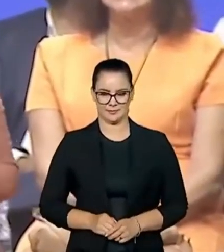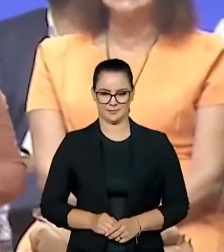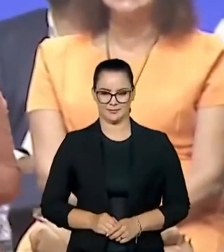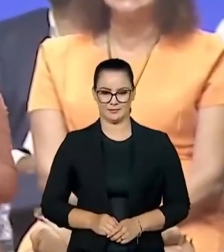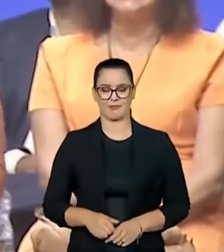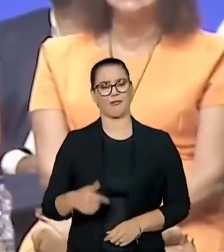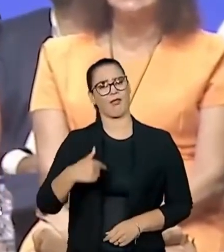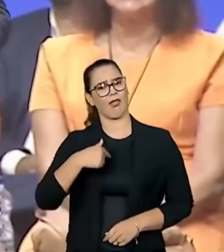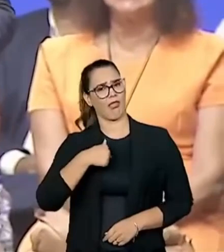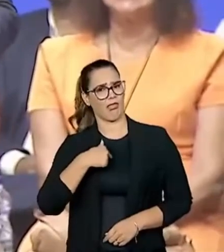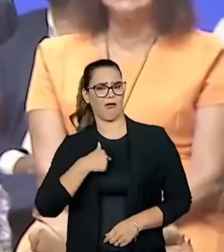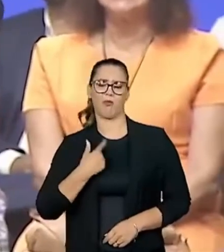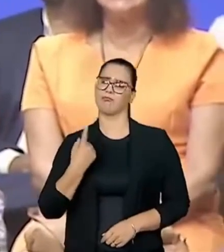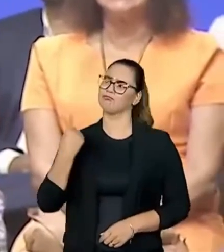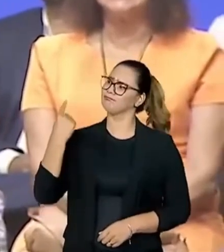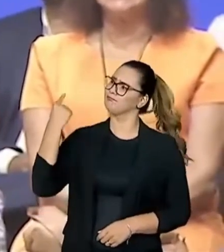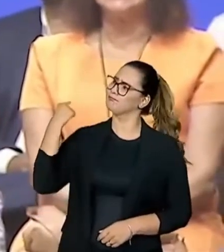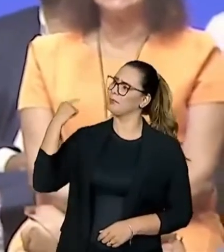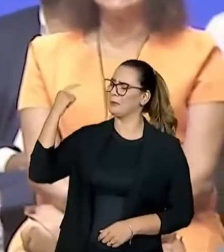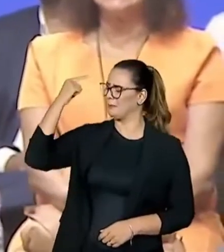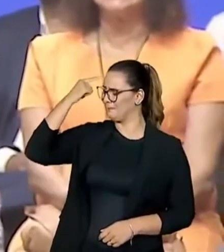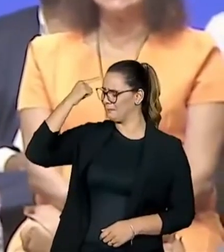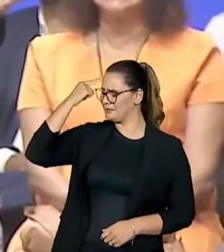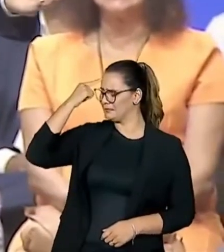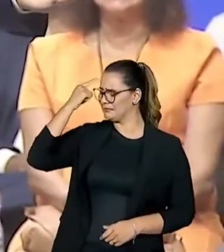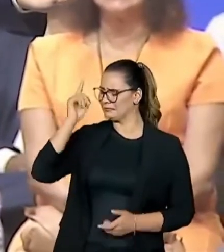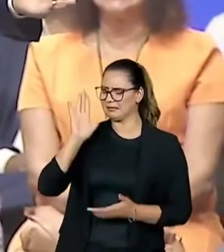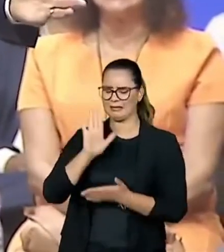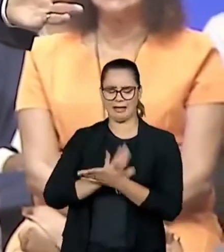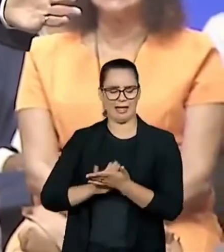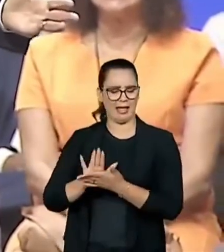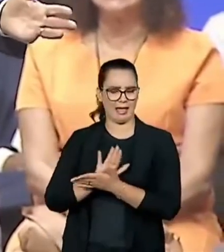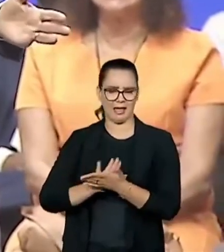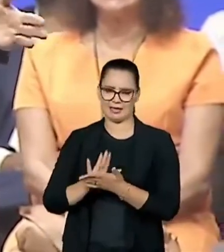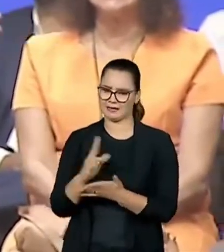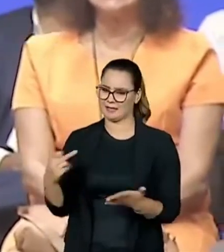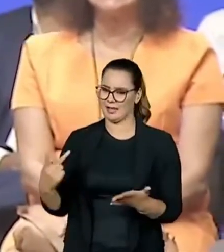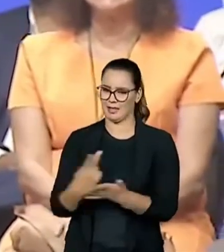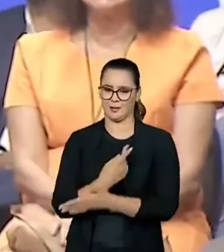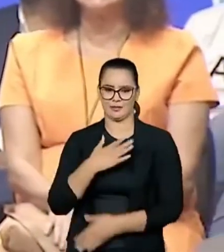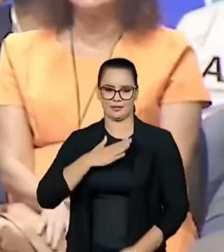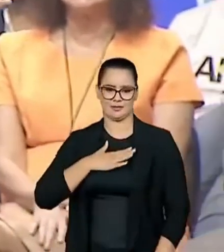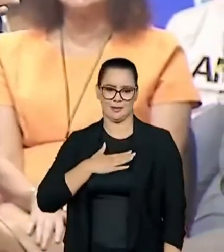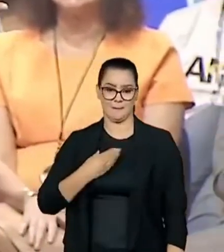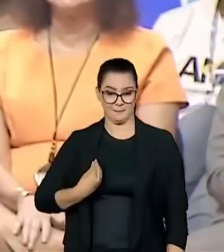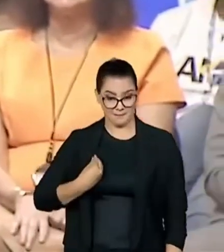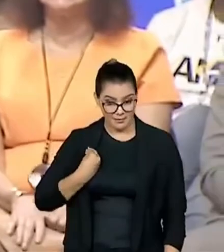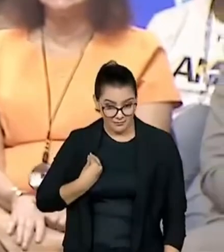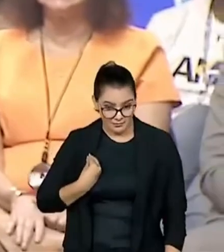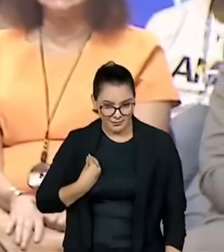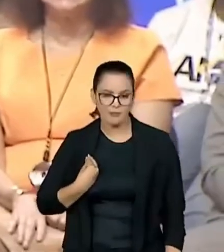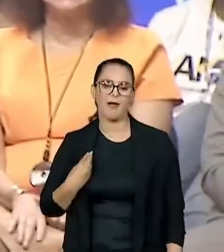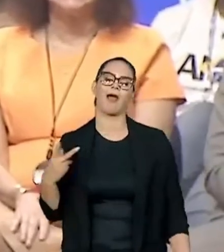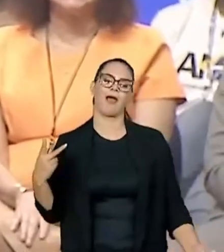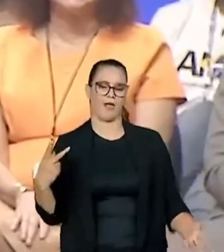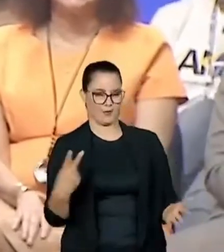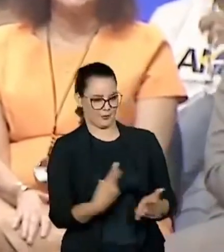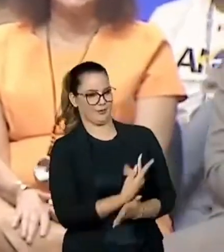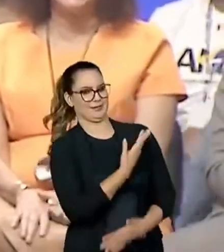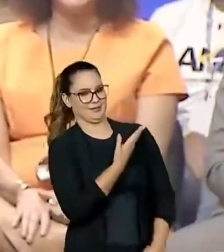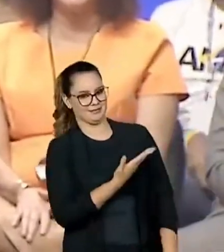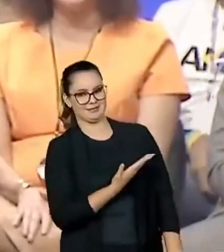Que quando eu pensei que mais nada ia acontecer na minha vida, aconteceu uma